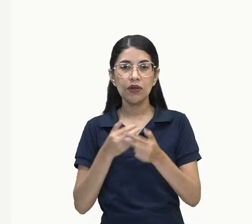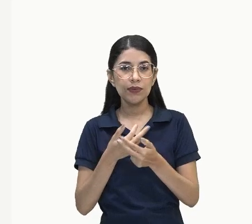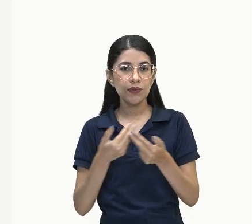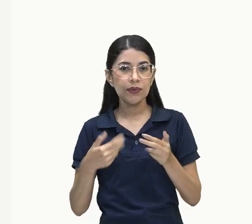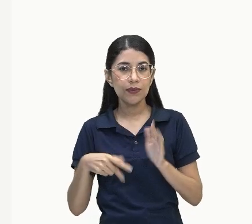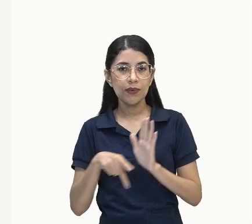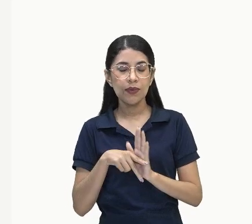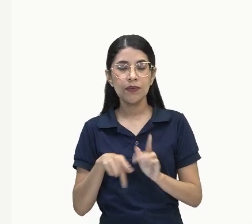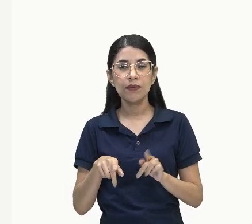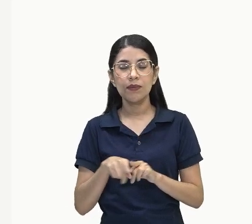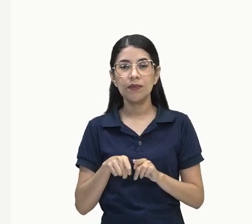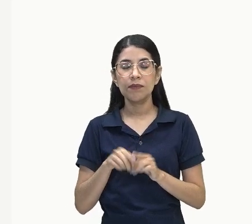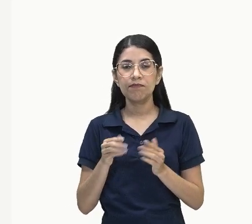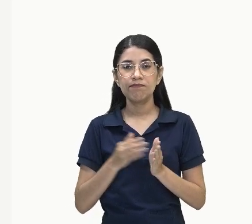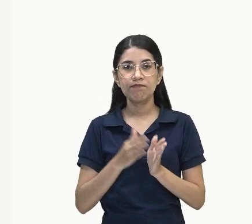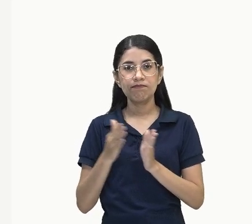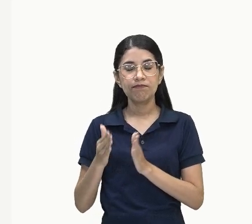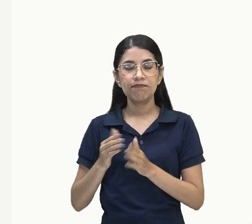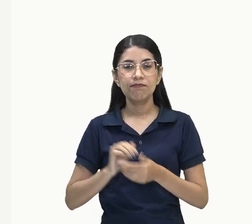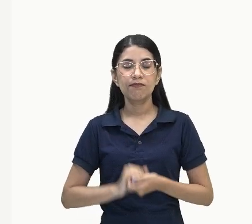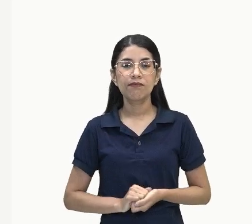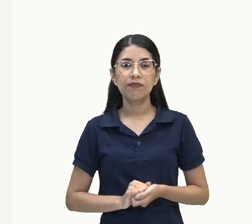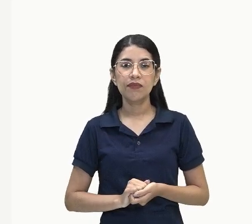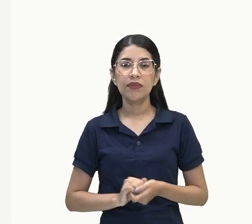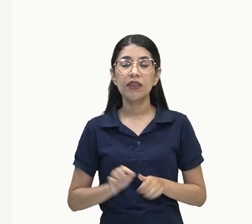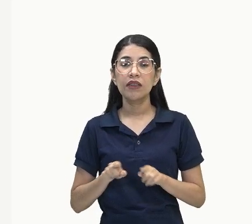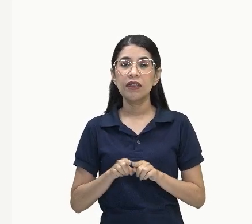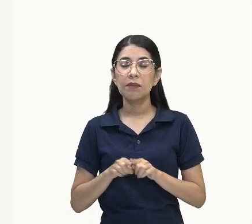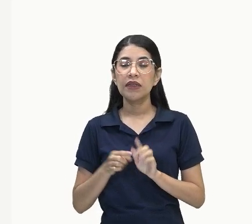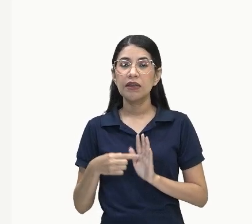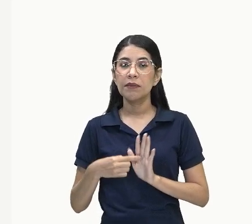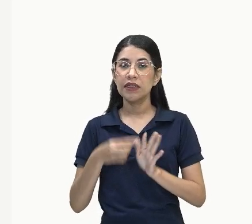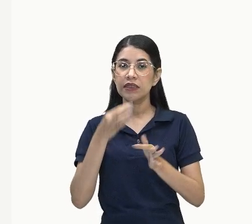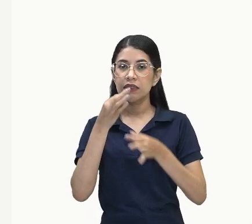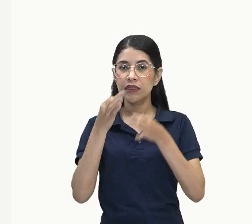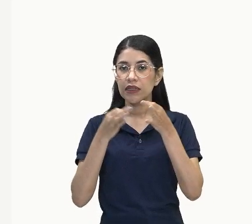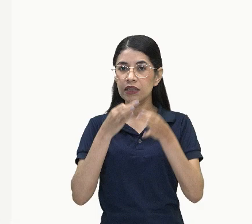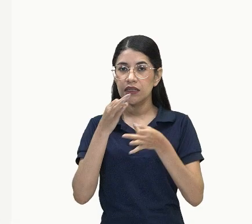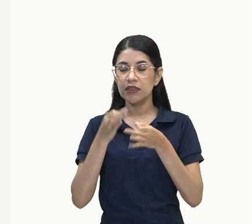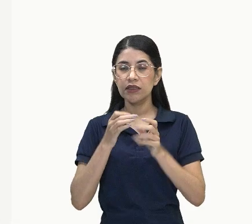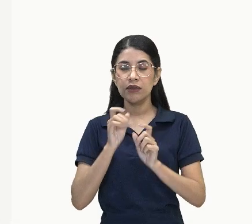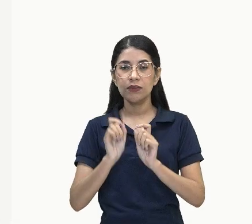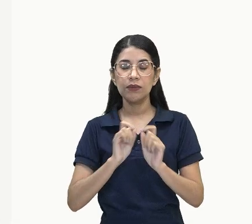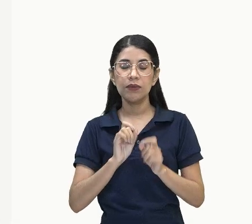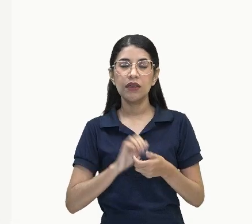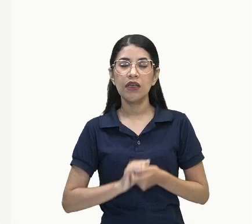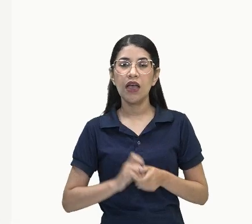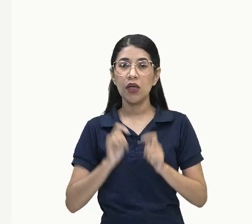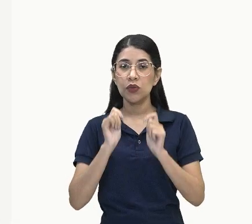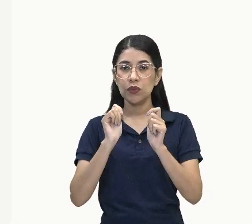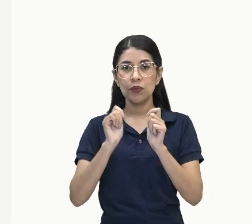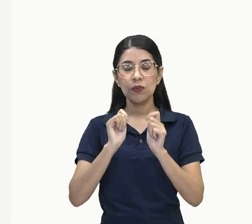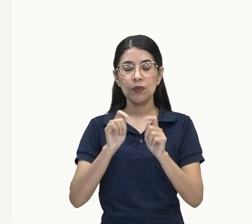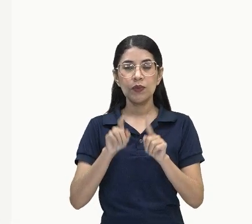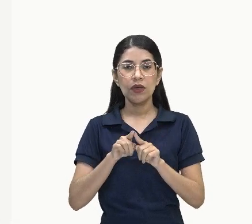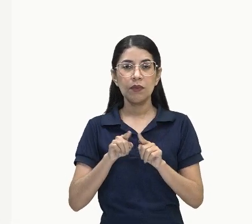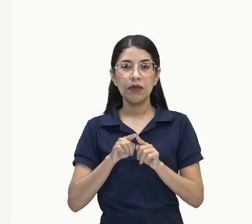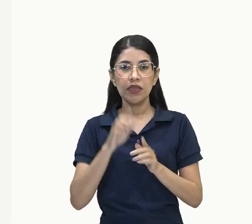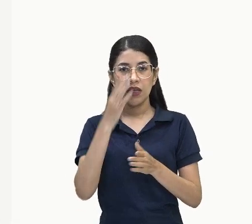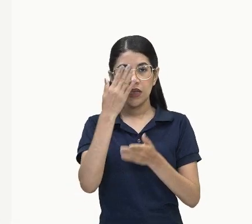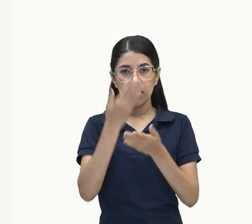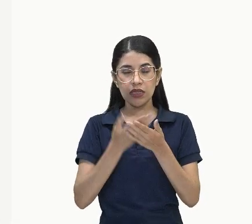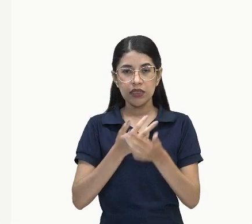né? Seguindo, ele faz a crítica à superstição, à crença aí